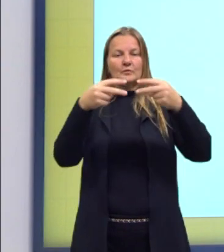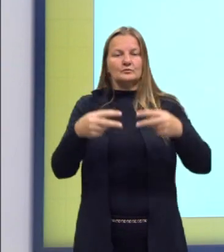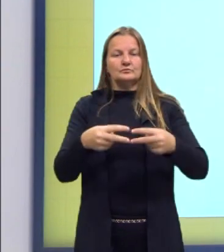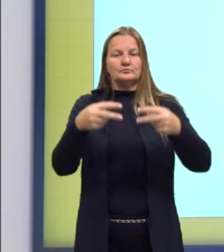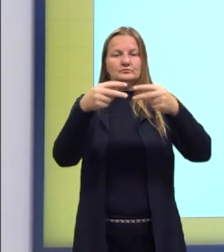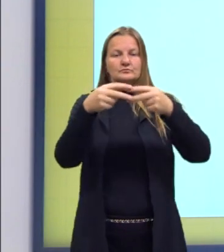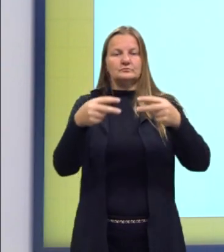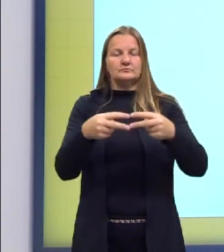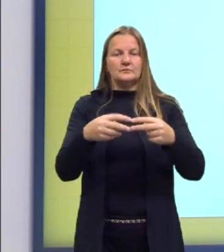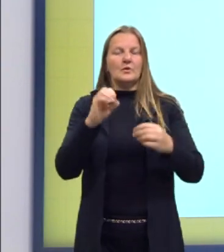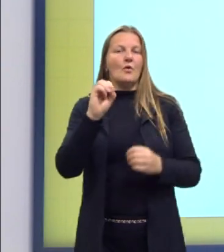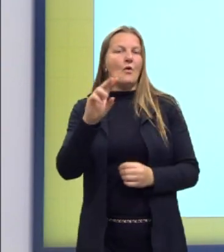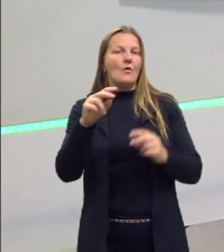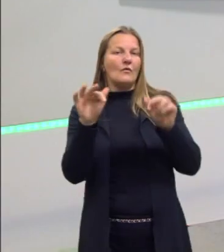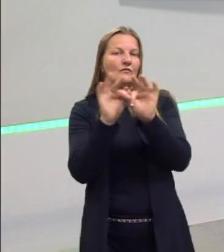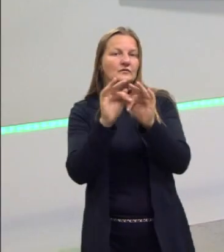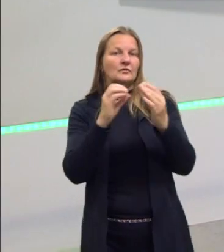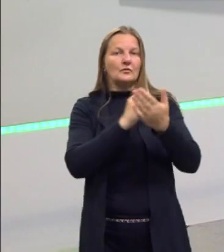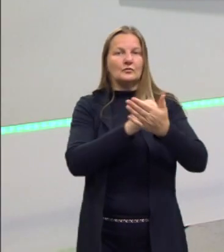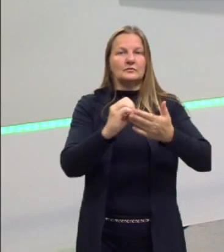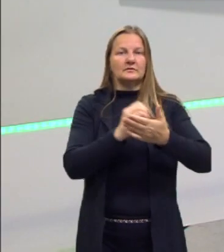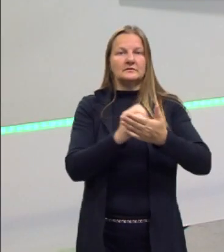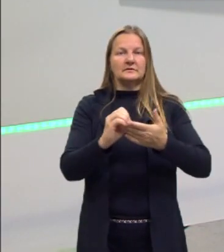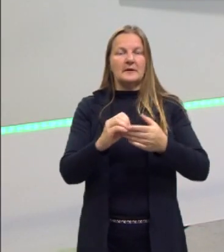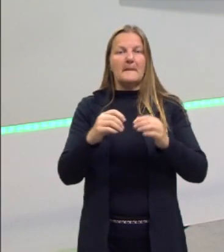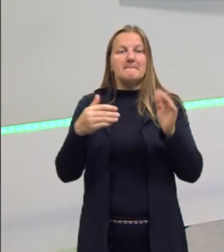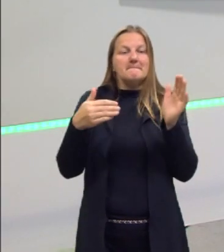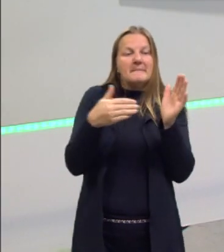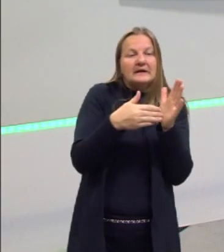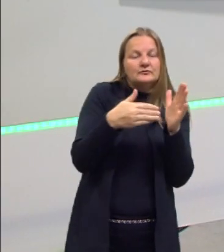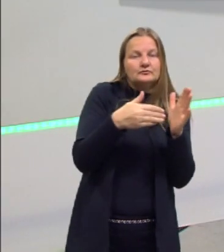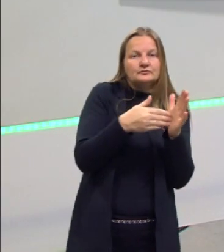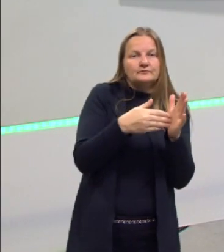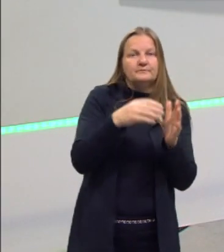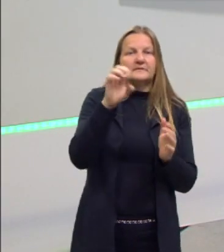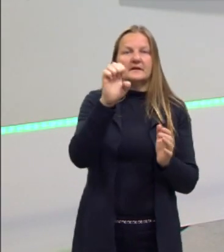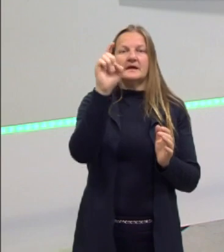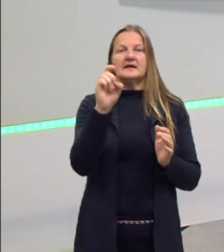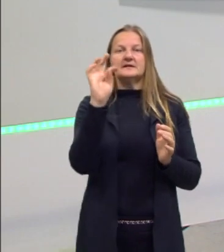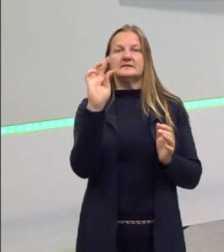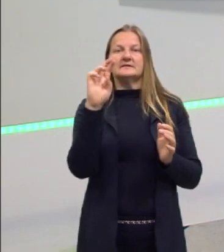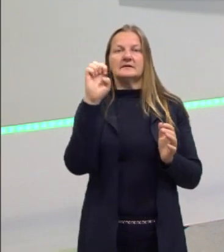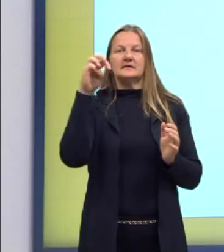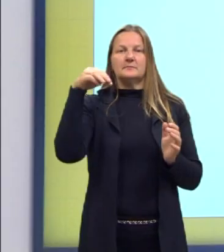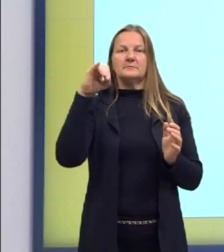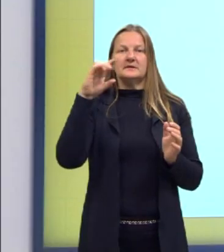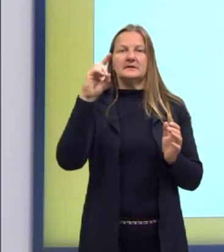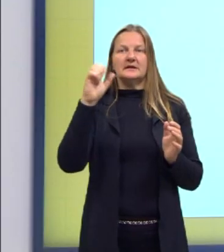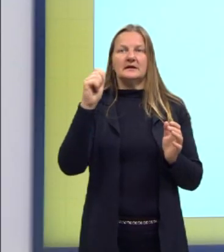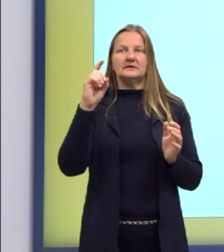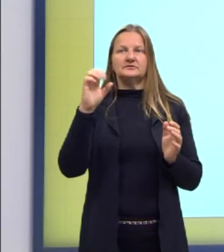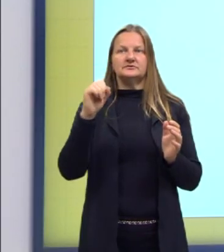boa função orgânica mais próximo da extremidade da cadeia se eu começasse a contar daqui um dois três